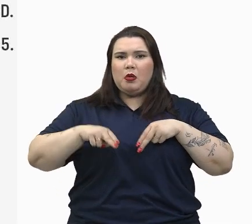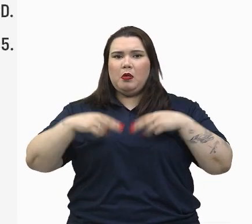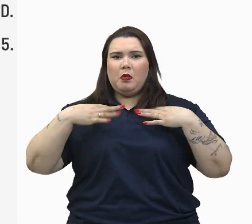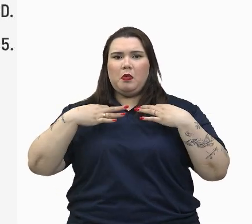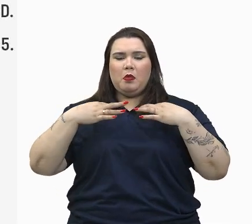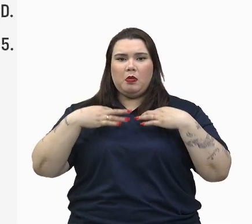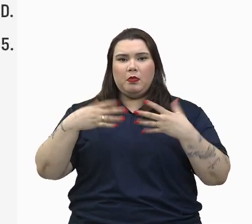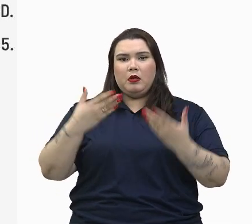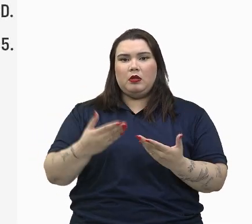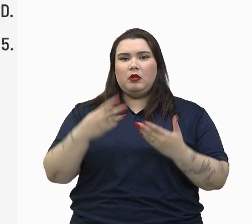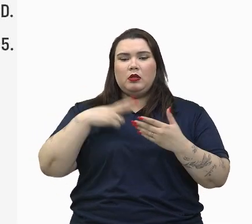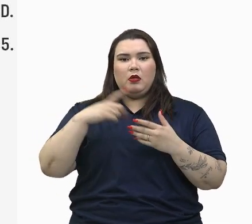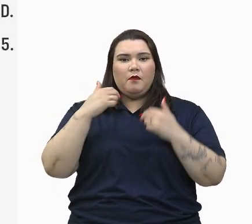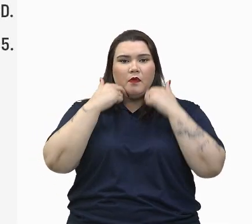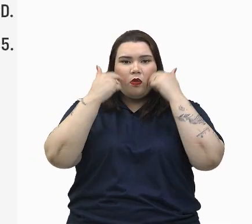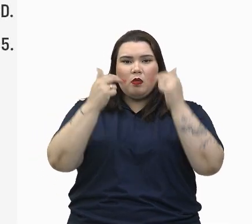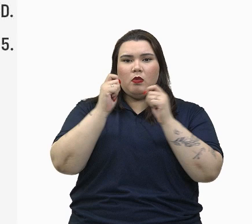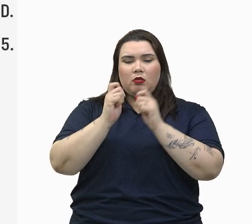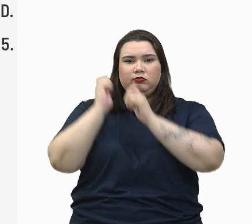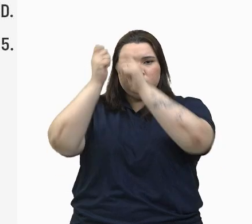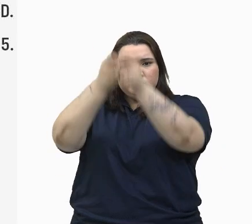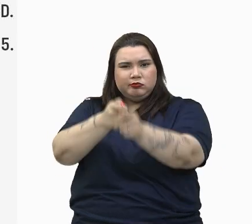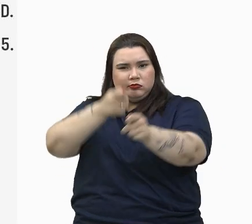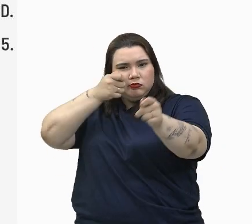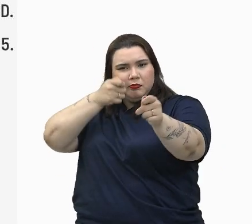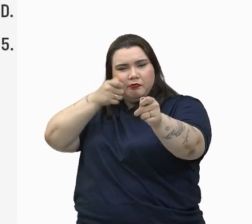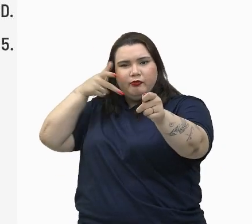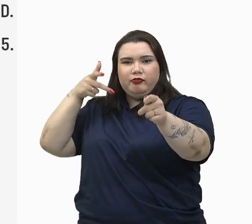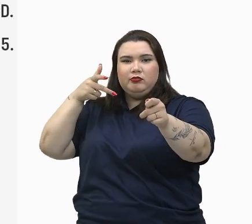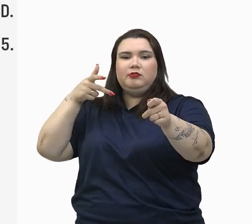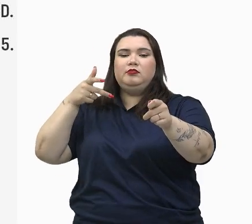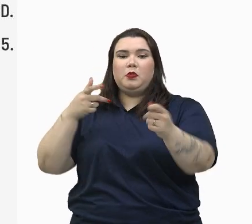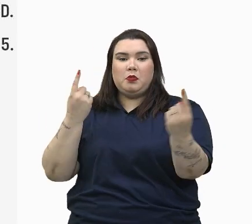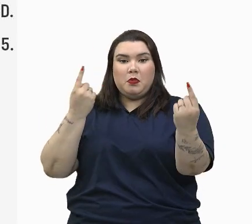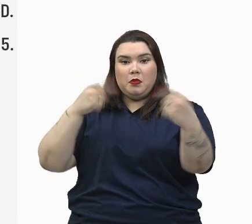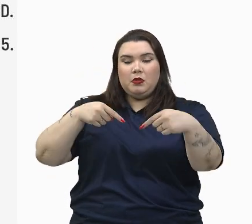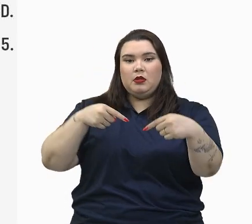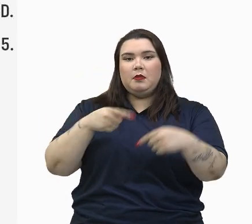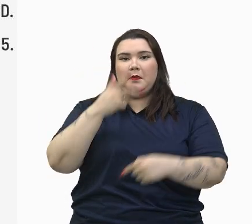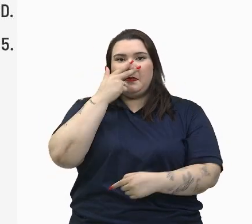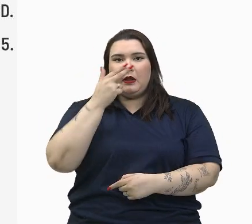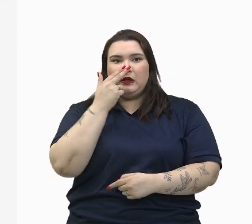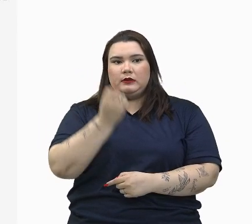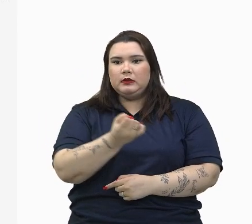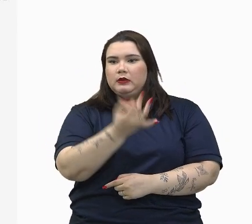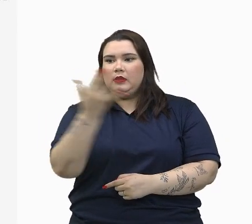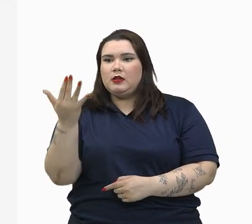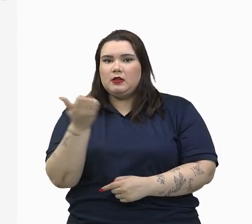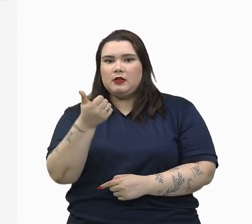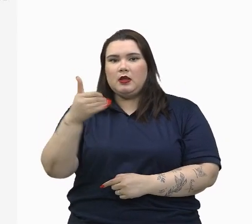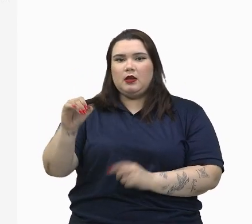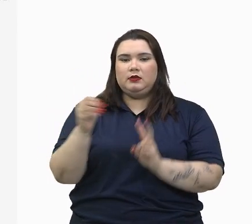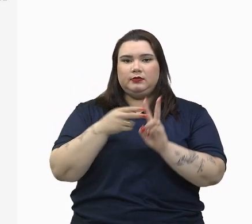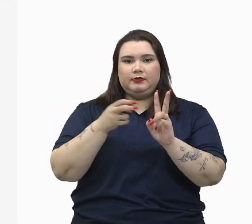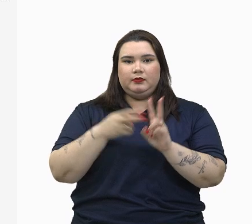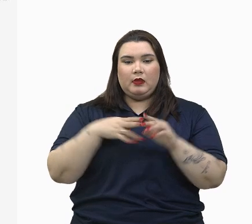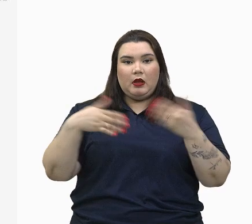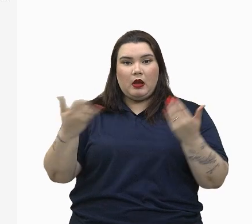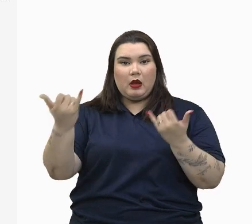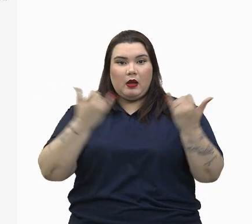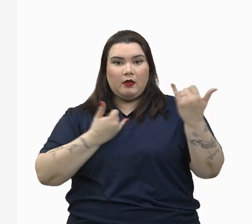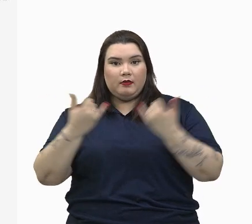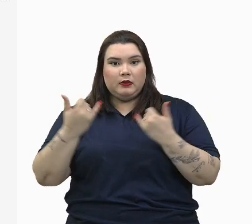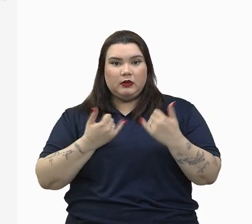pelo, cobrindo sua vergonha com os arcos e as flechas nas mãos, lutando como 10 índios. Aqui nos deram notícia